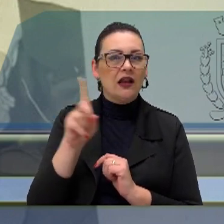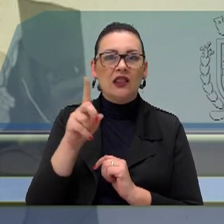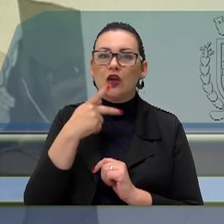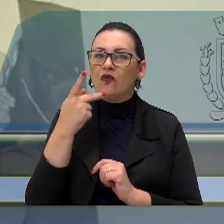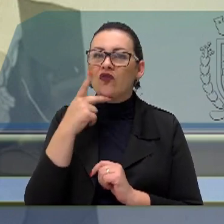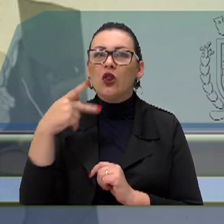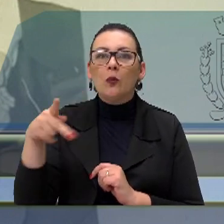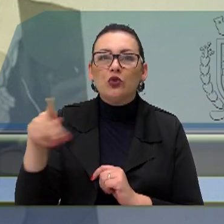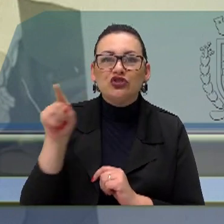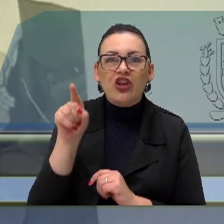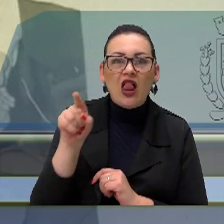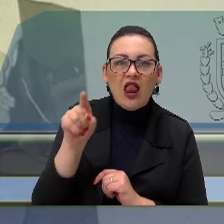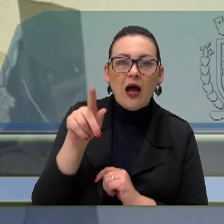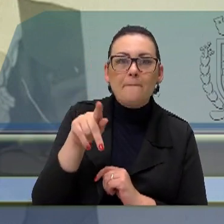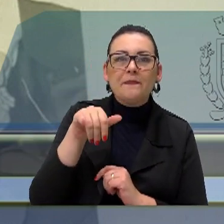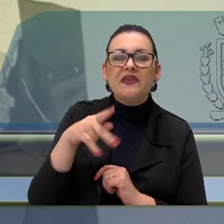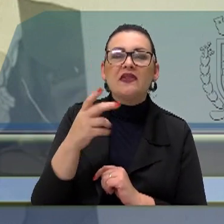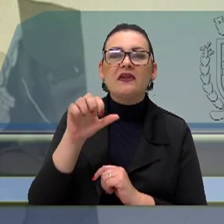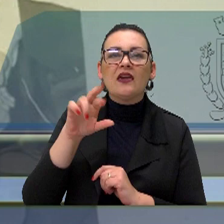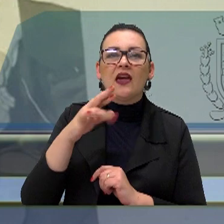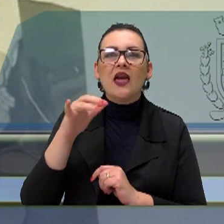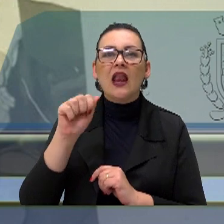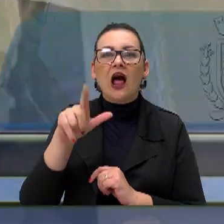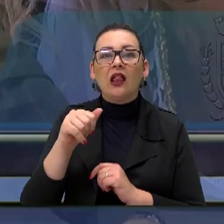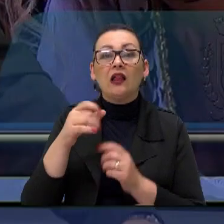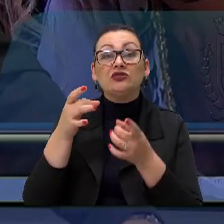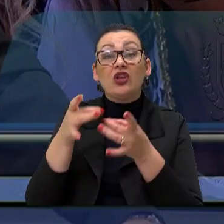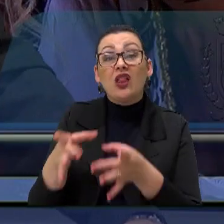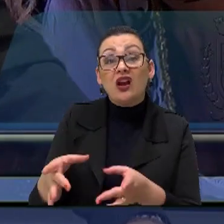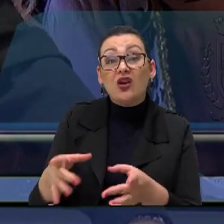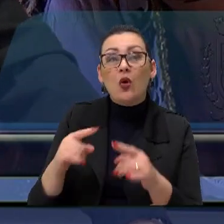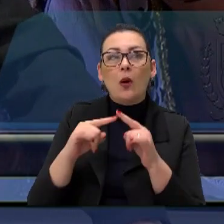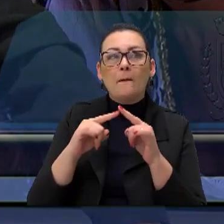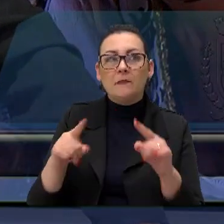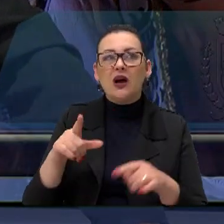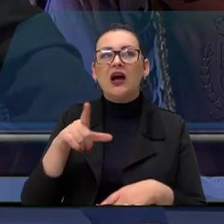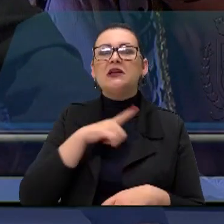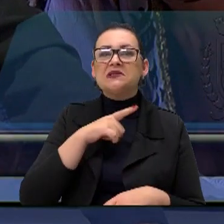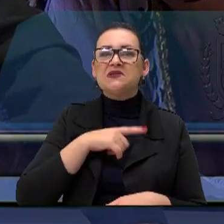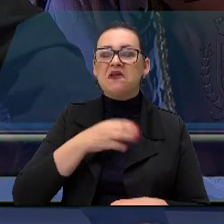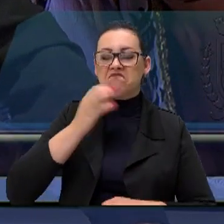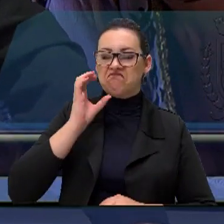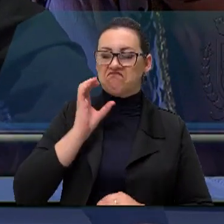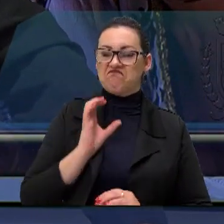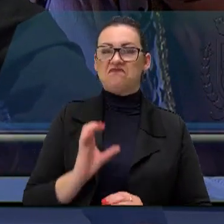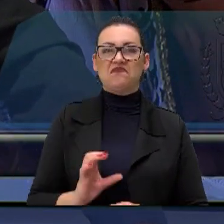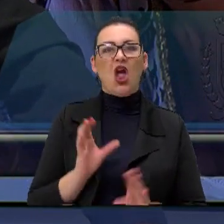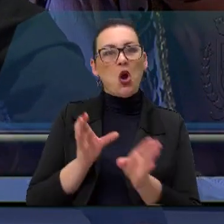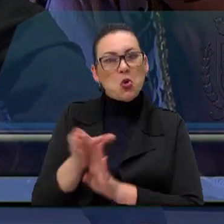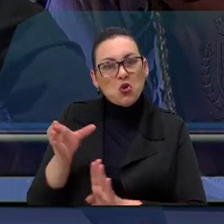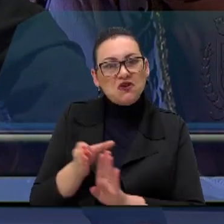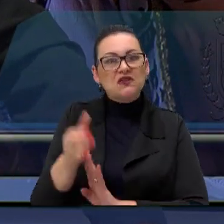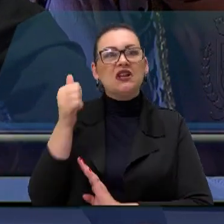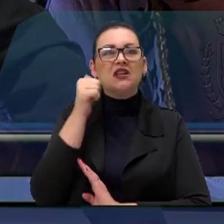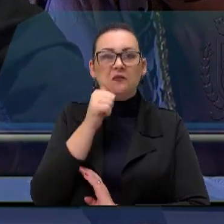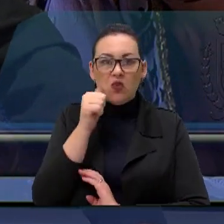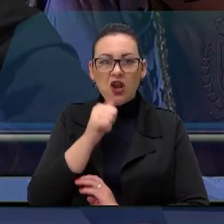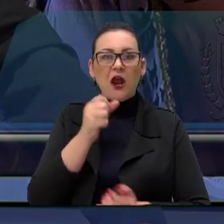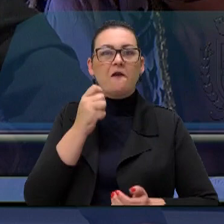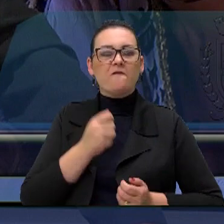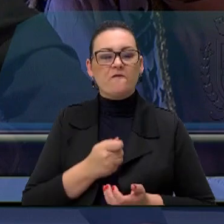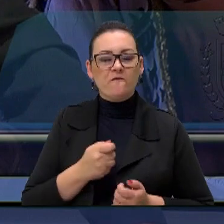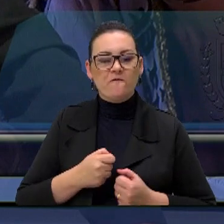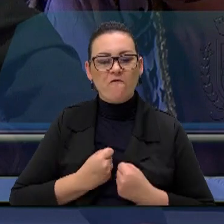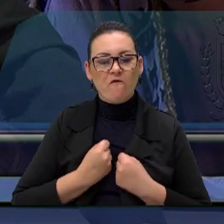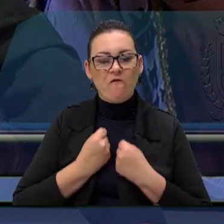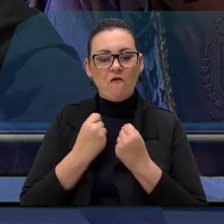por ti lá no Pinheiral. Te deixou, mas tu tem moral. E o Conselho da Mulher está aqui te dando